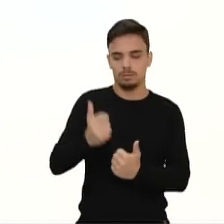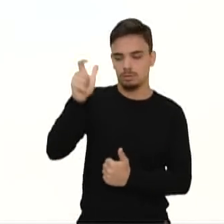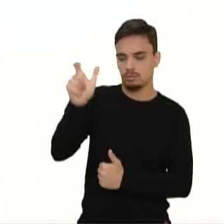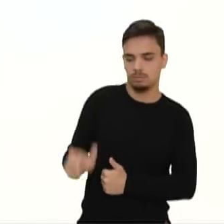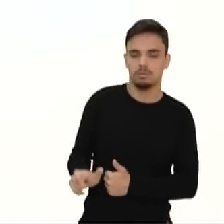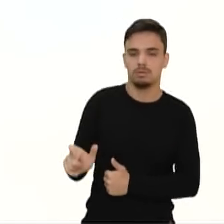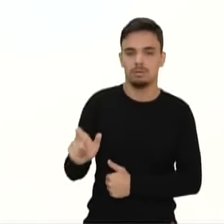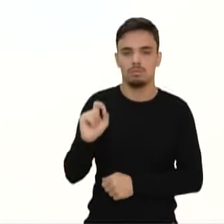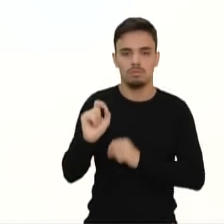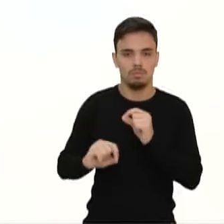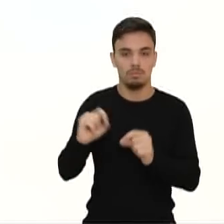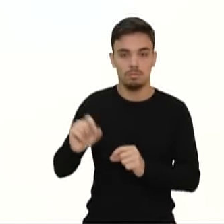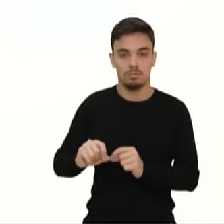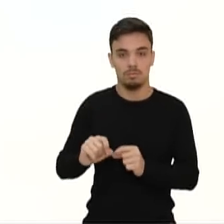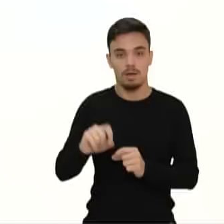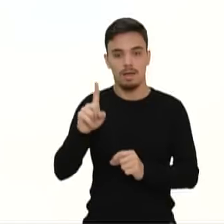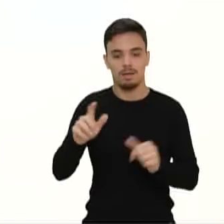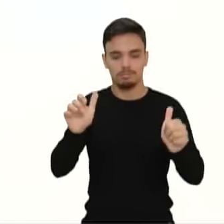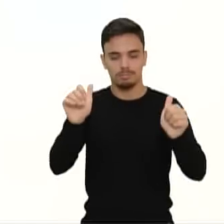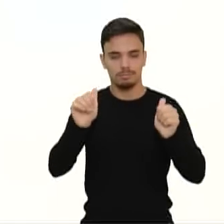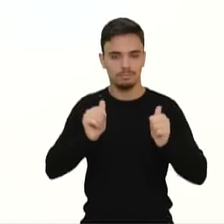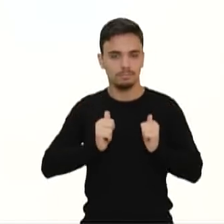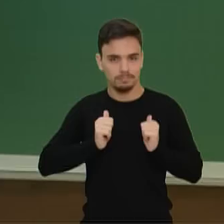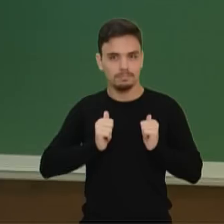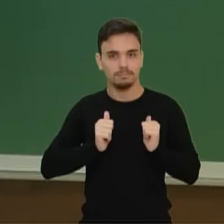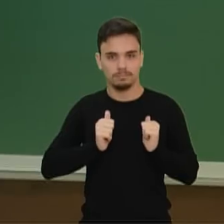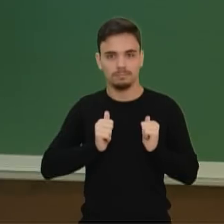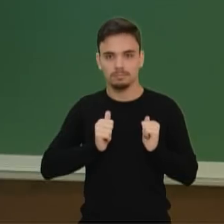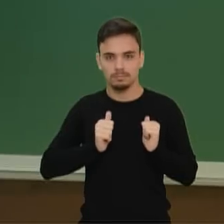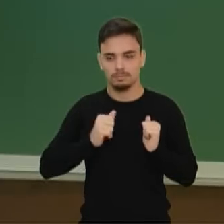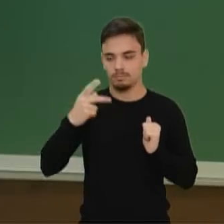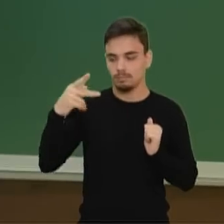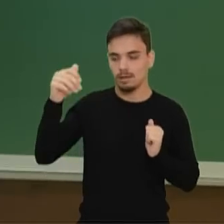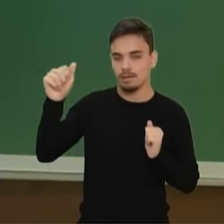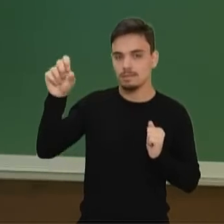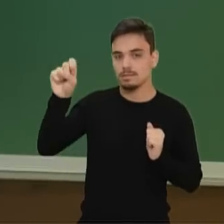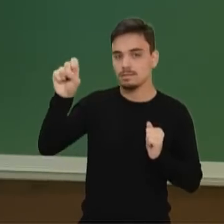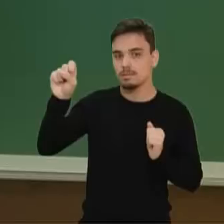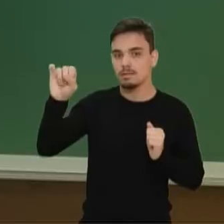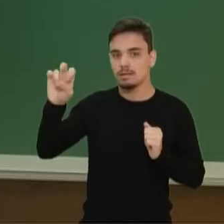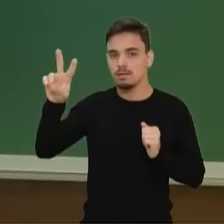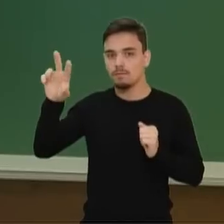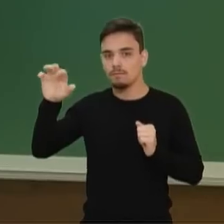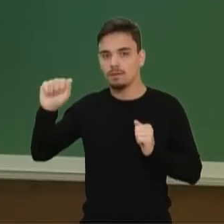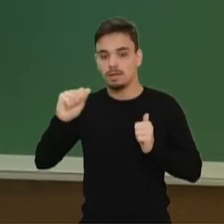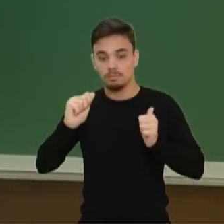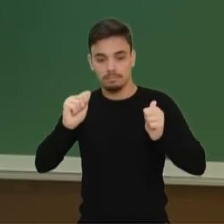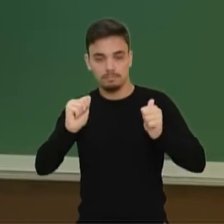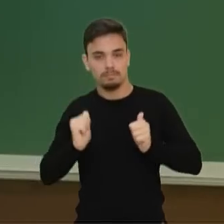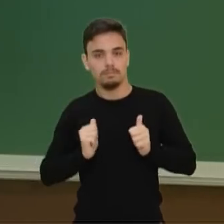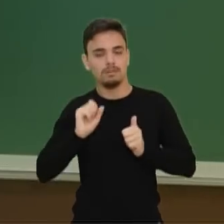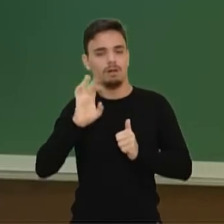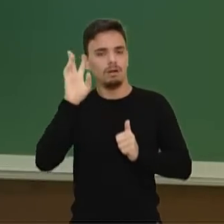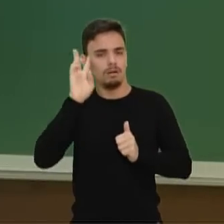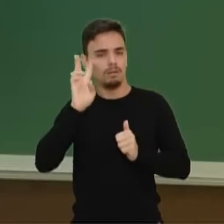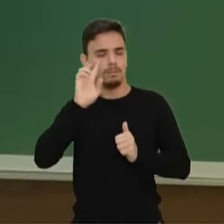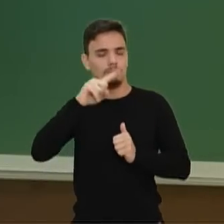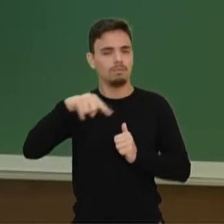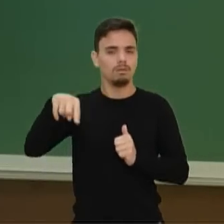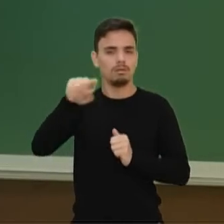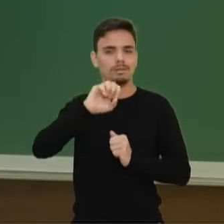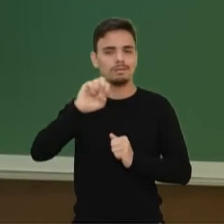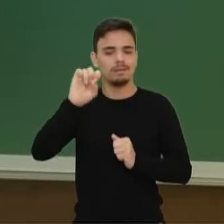na voz passiva, ok? Então, só lembrando, gente, se